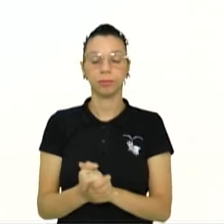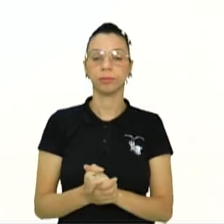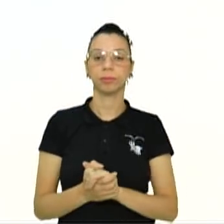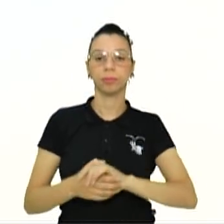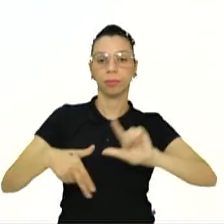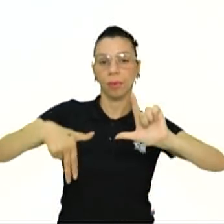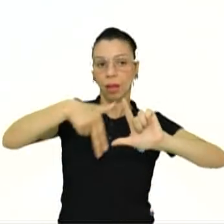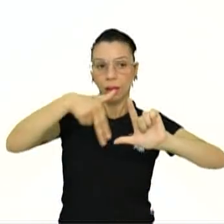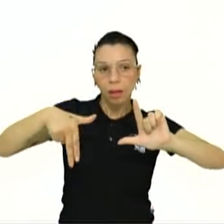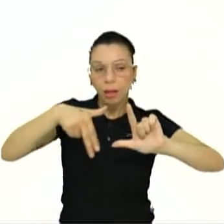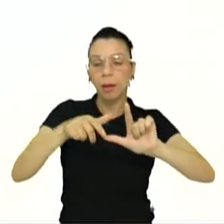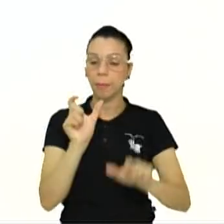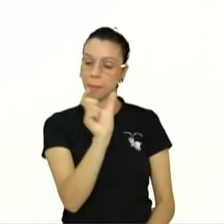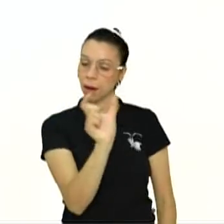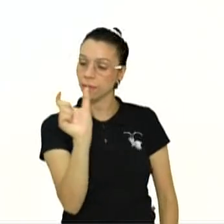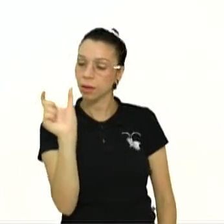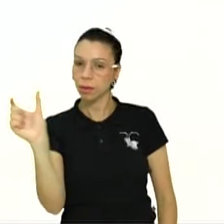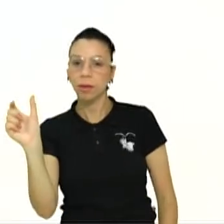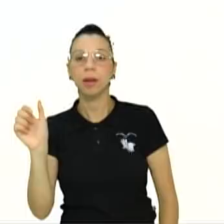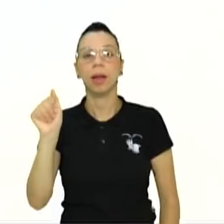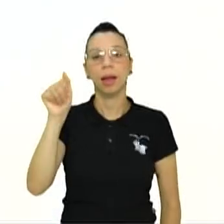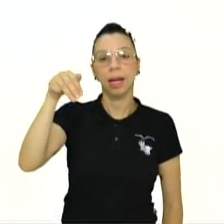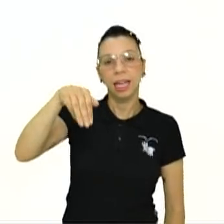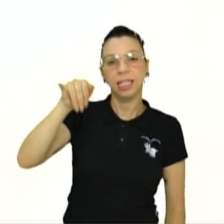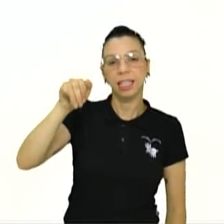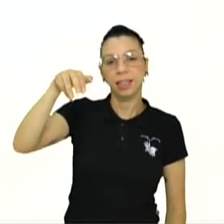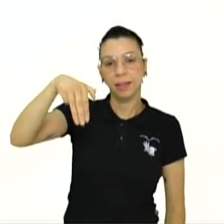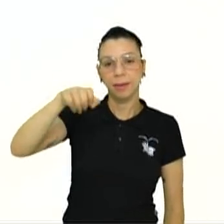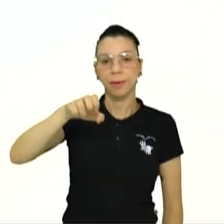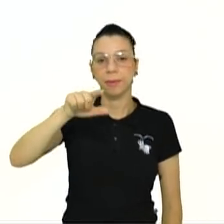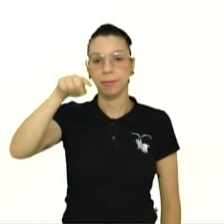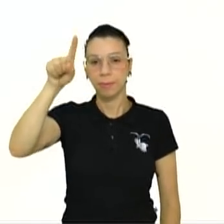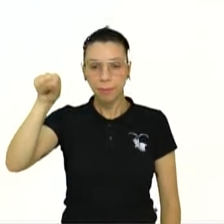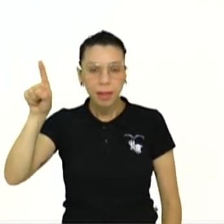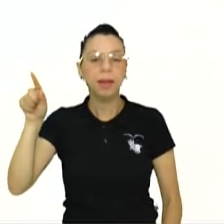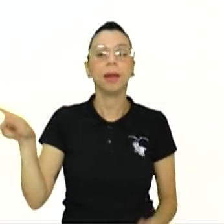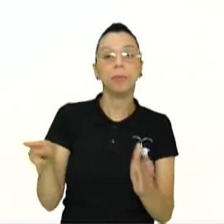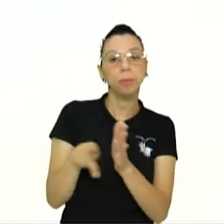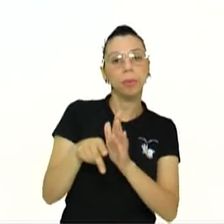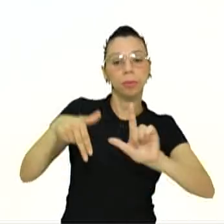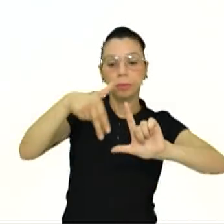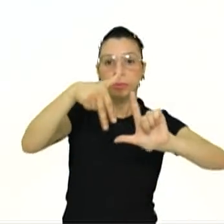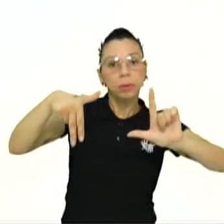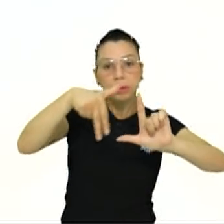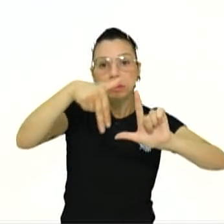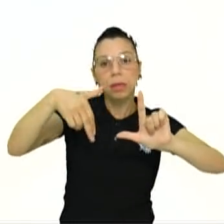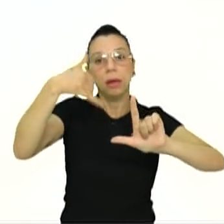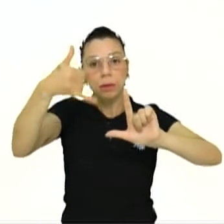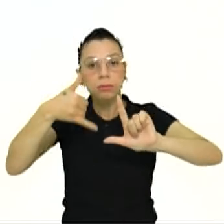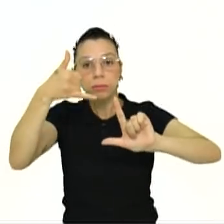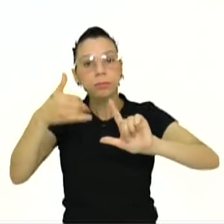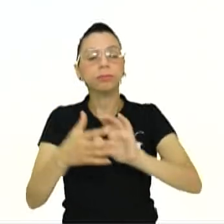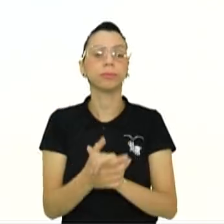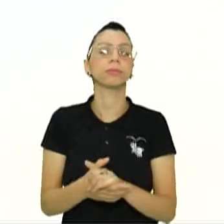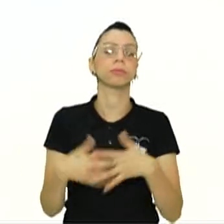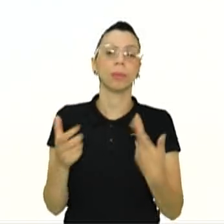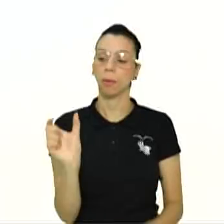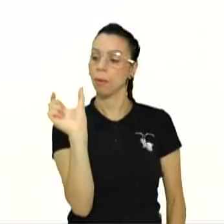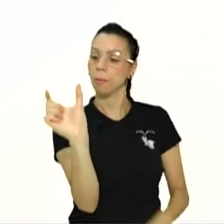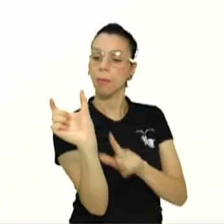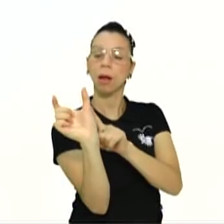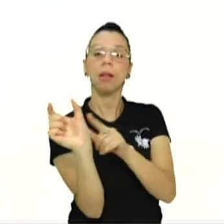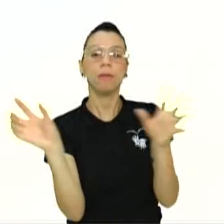Anime se refere à animação ou desenho animado. A palavra é a